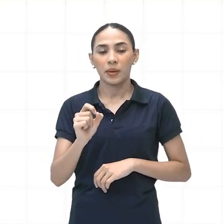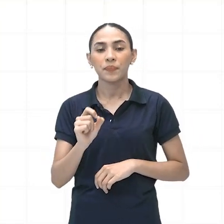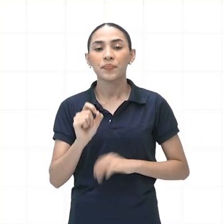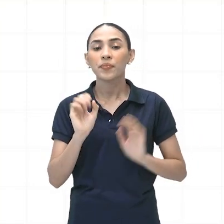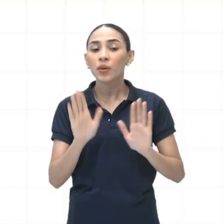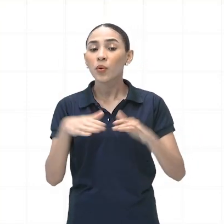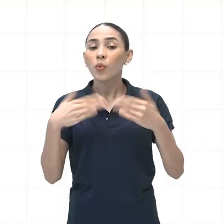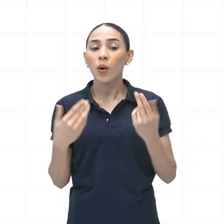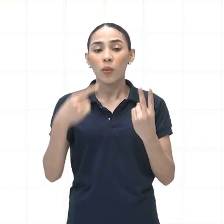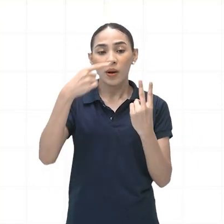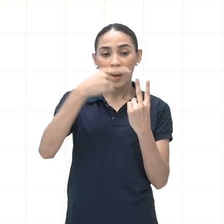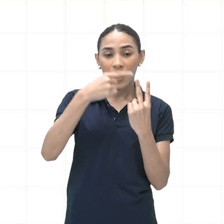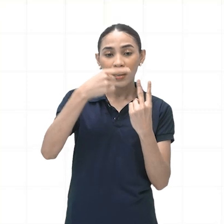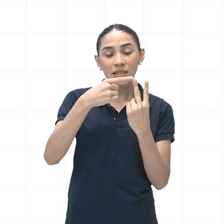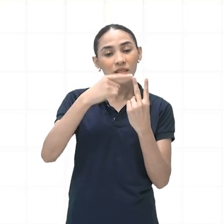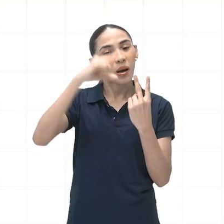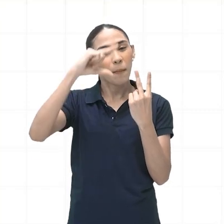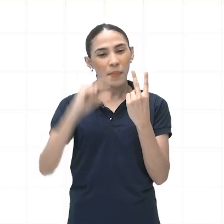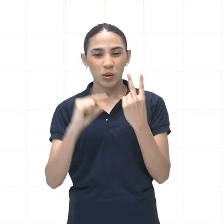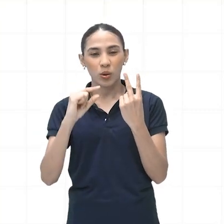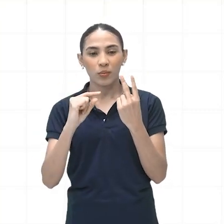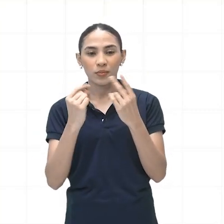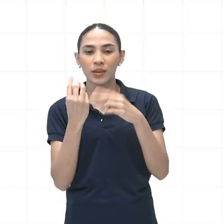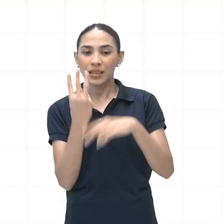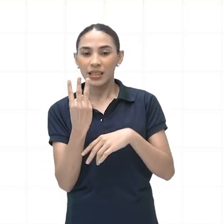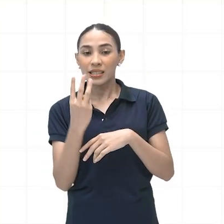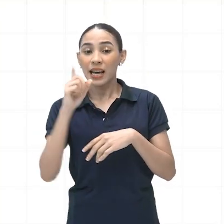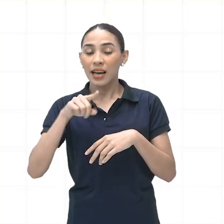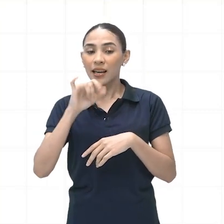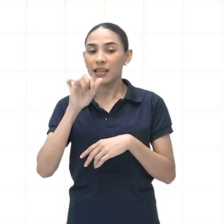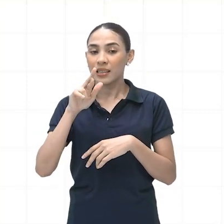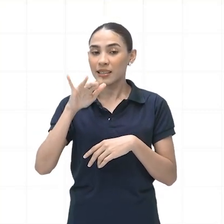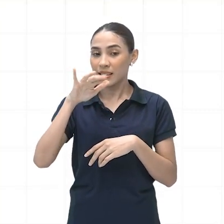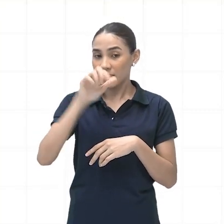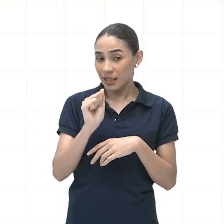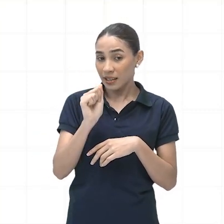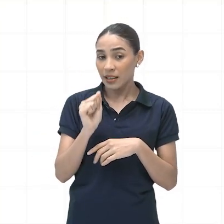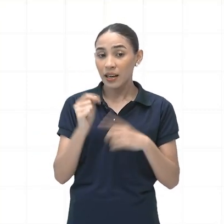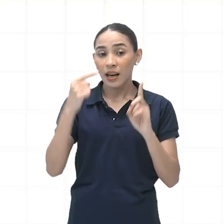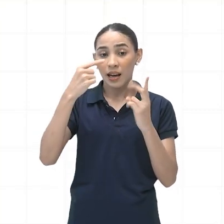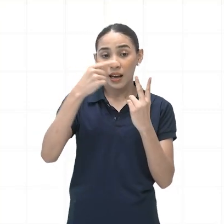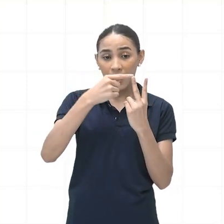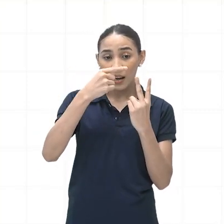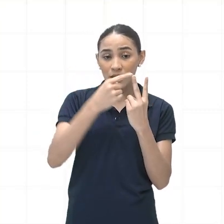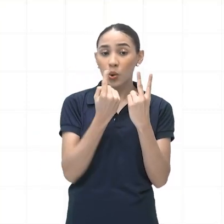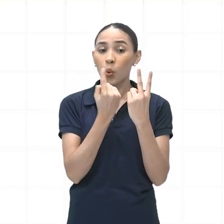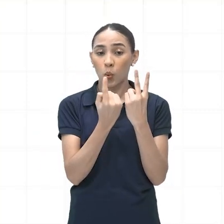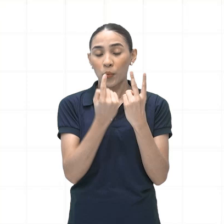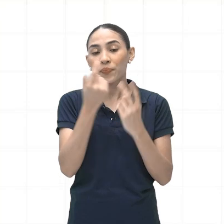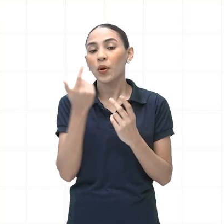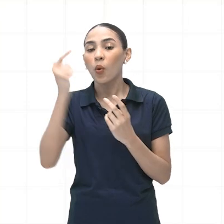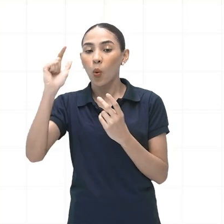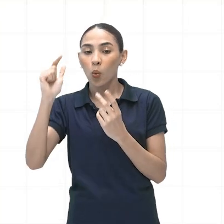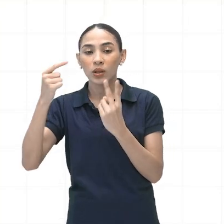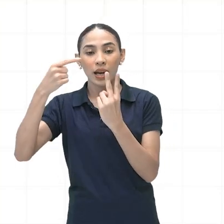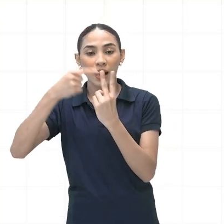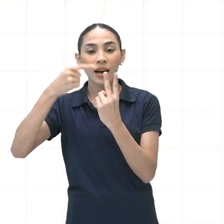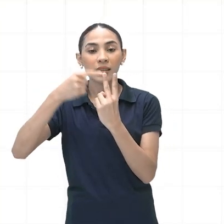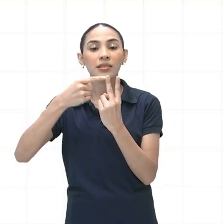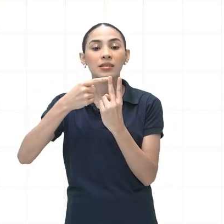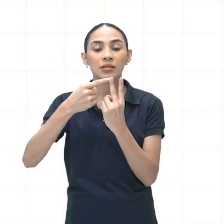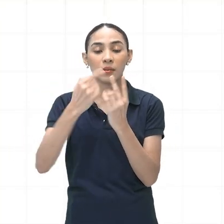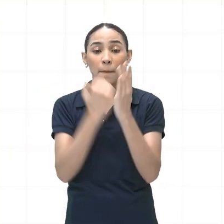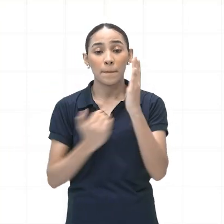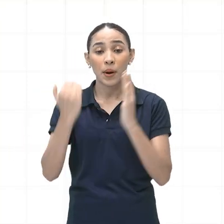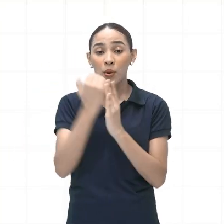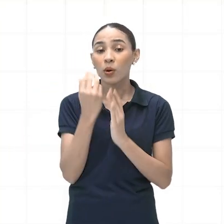qual a raiz menor do que a raiz de 3, que é inteira? A raiz de 1. E outra raiz, agora maior do que a raiz